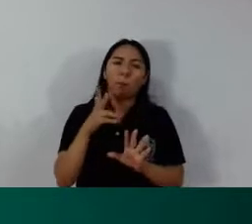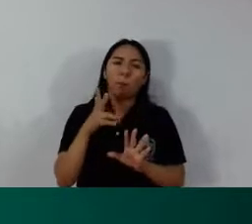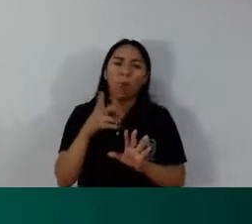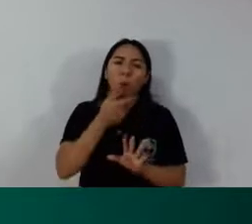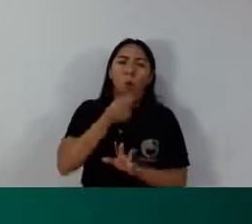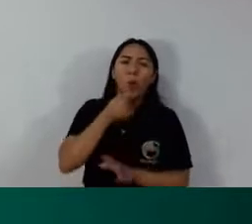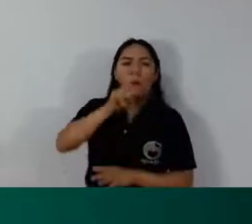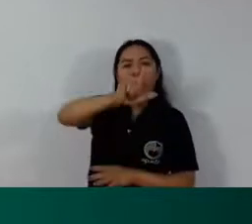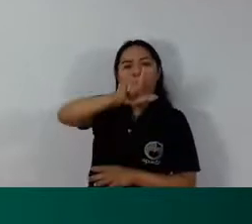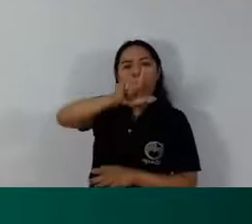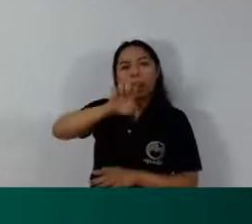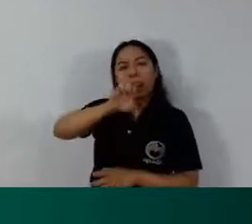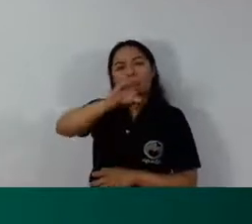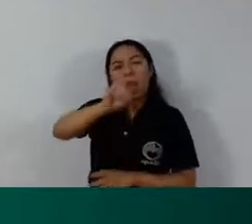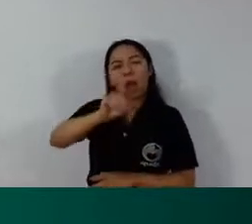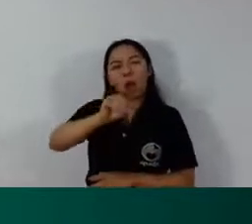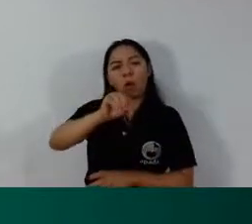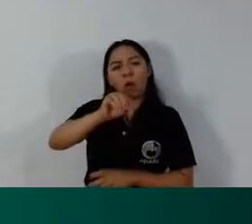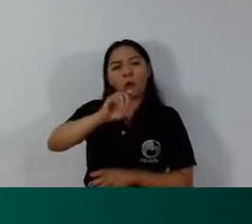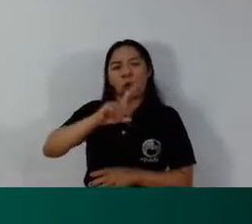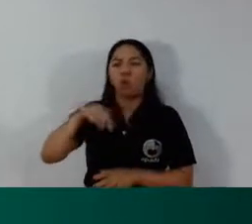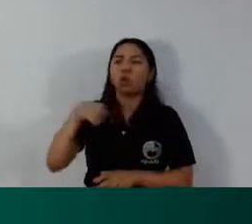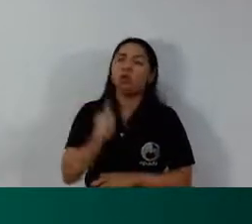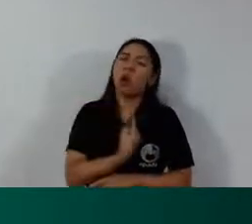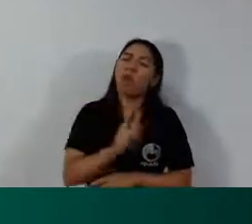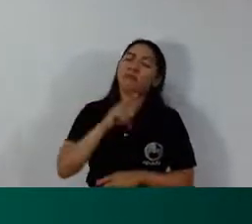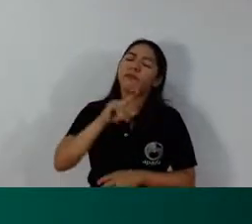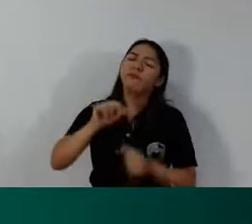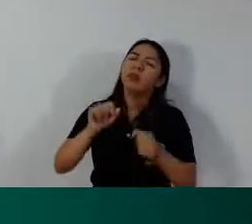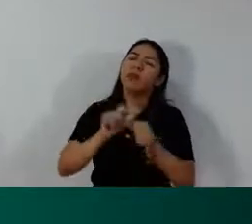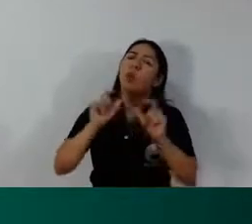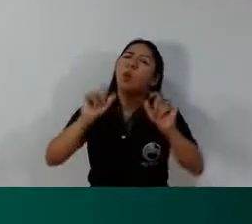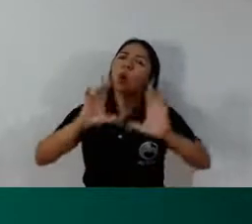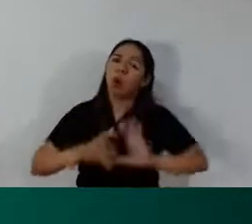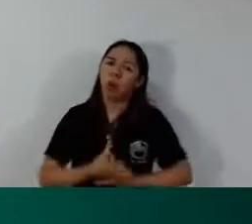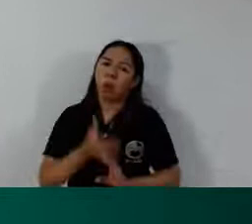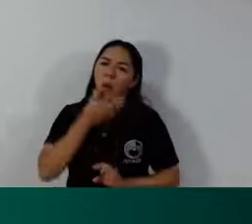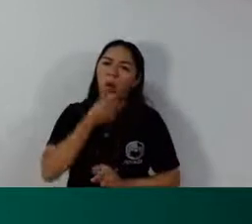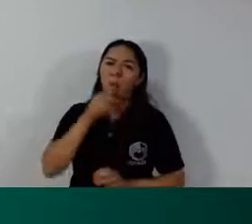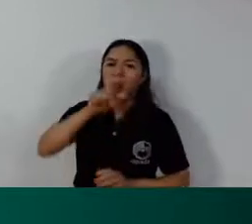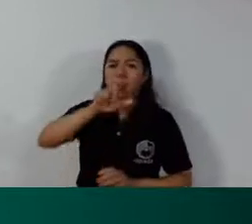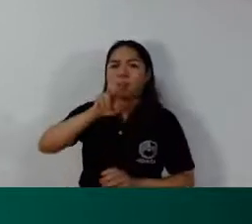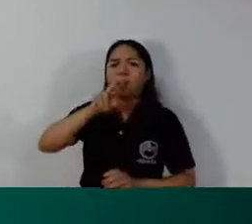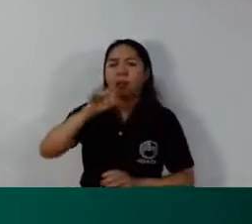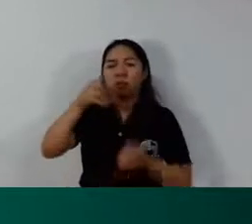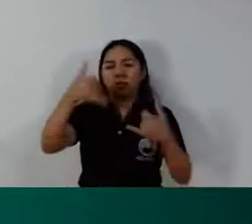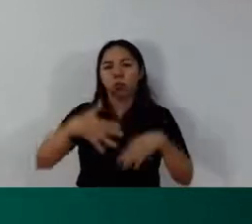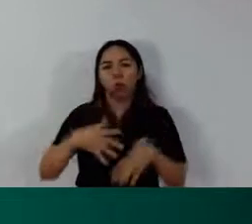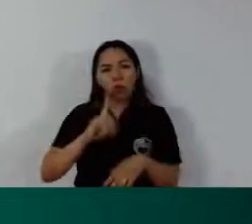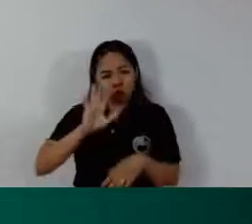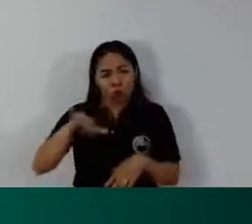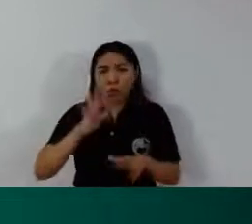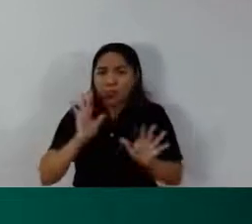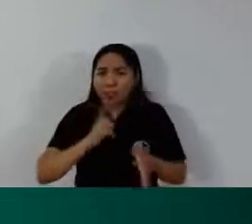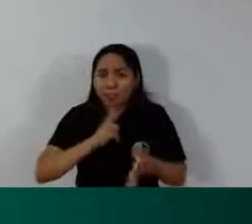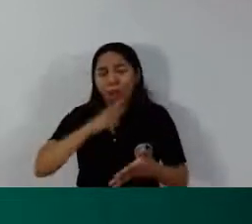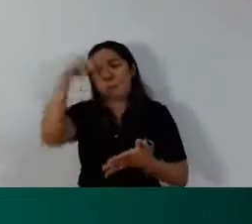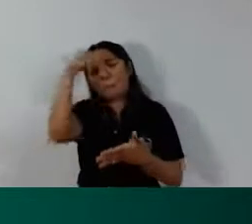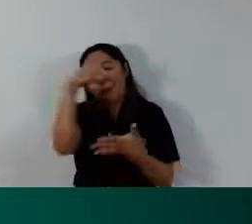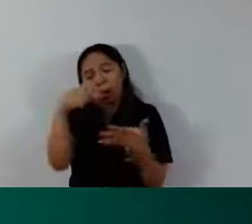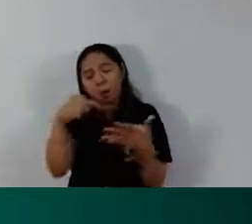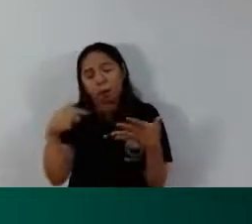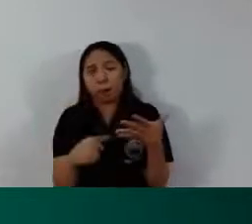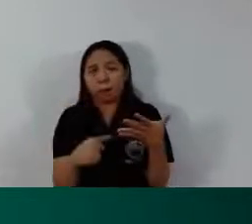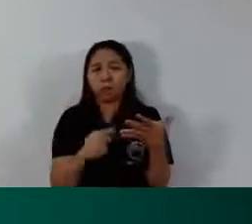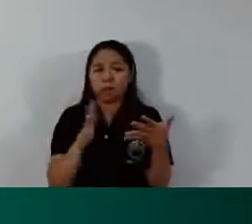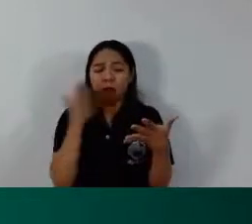puxou aqui nos provocou o que é que a gente vai fazer é porque as constatações nós já temos o que que